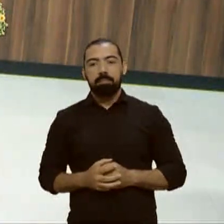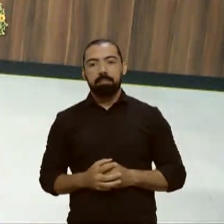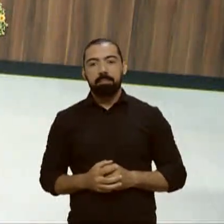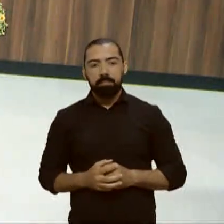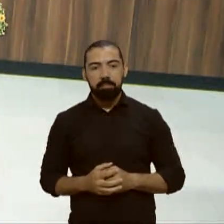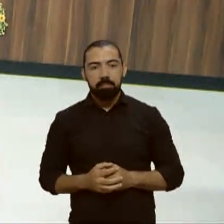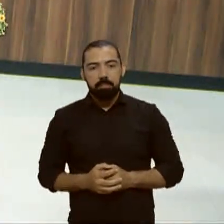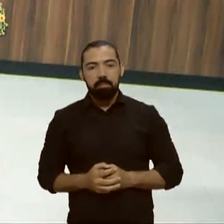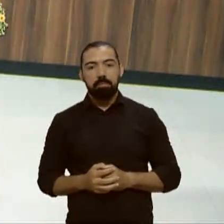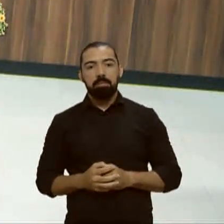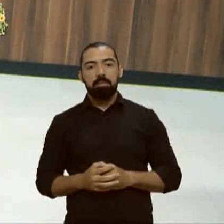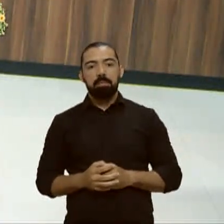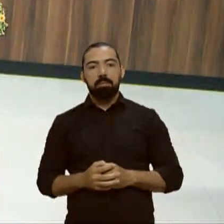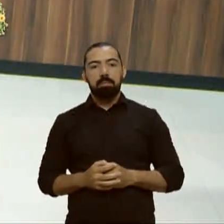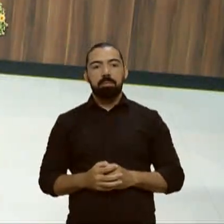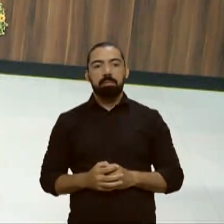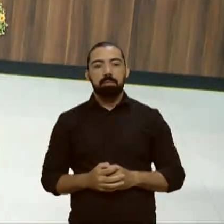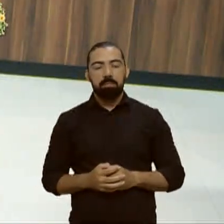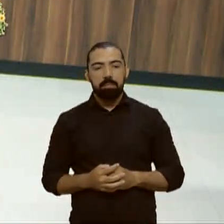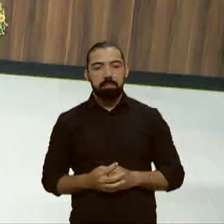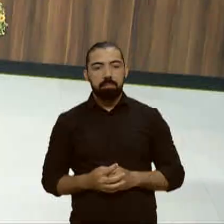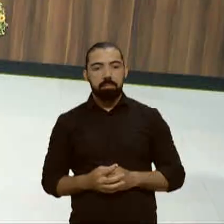Gilmar, por favor.